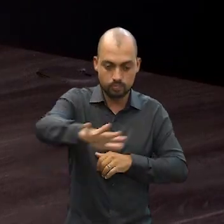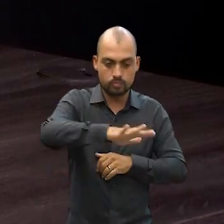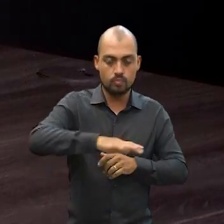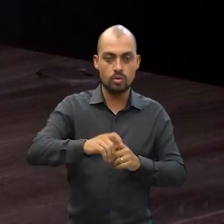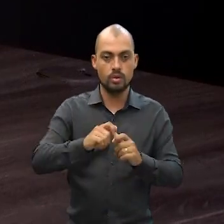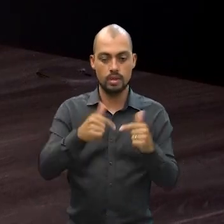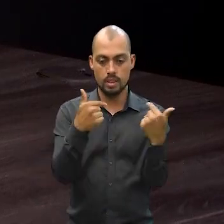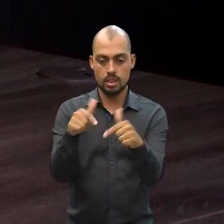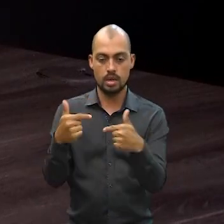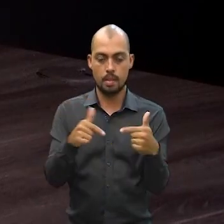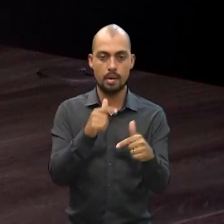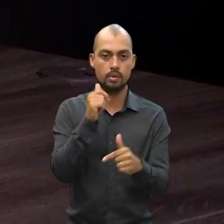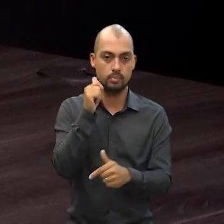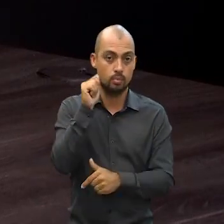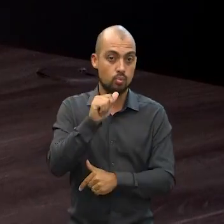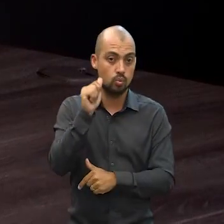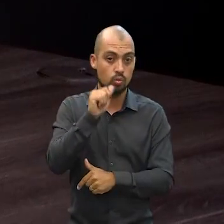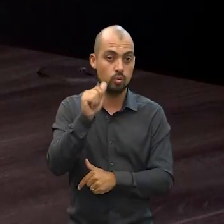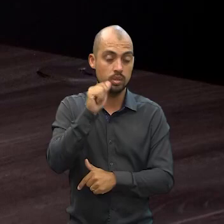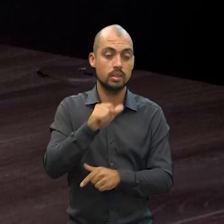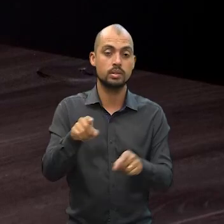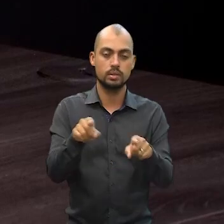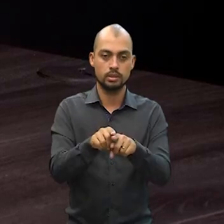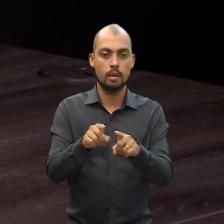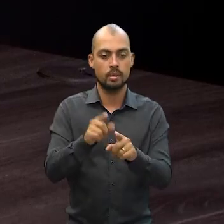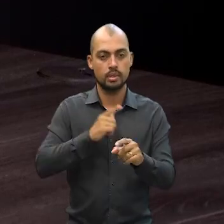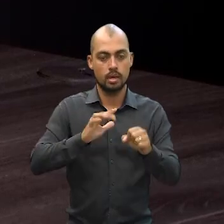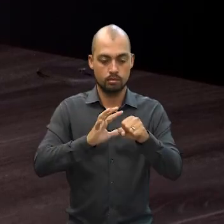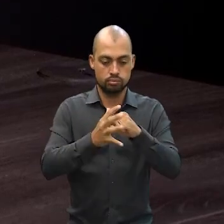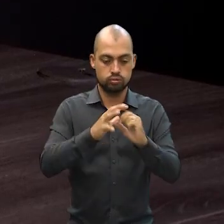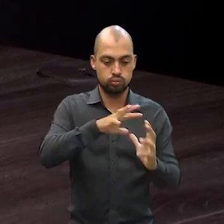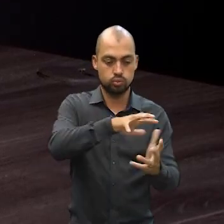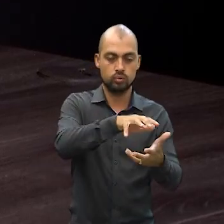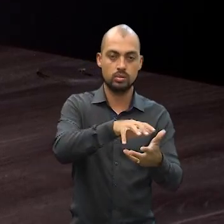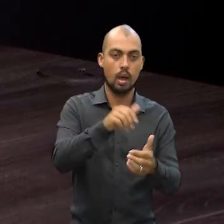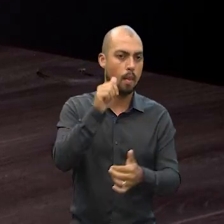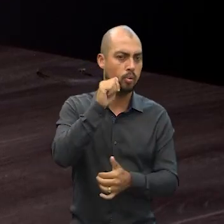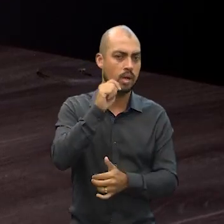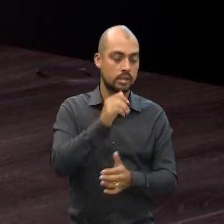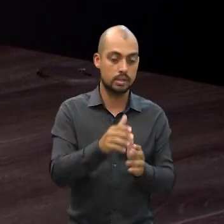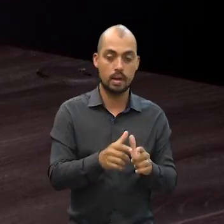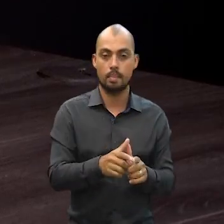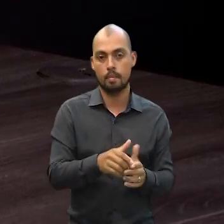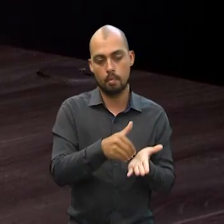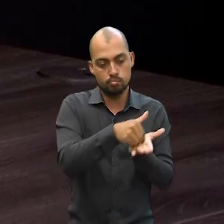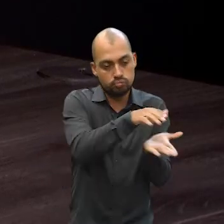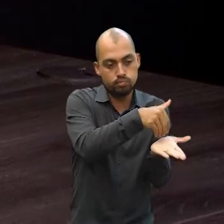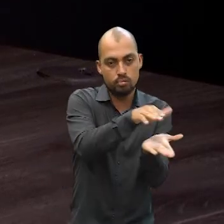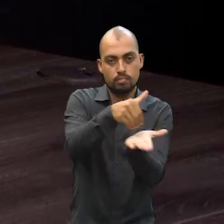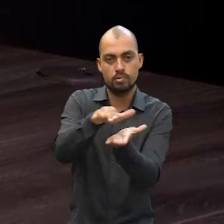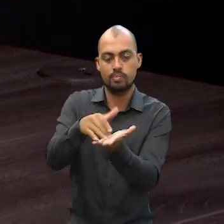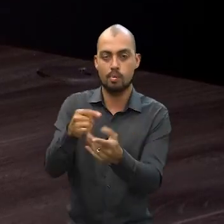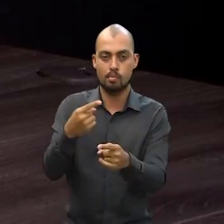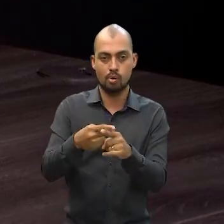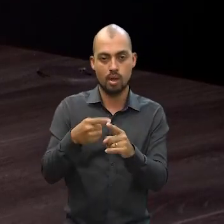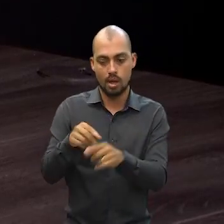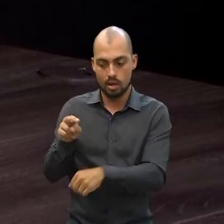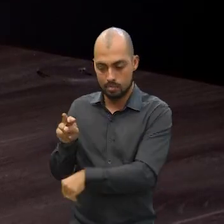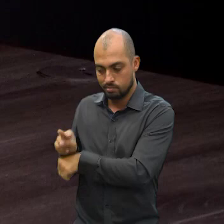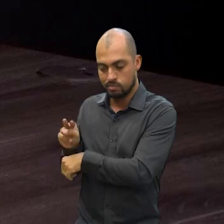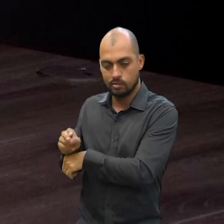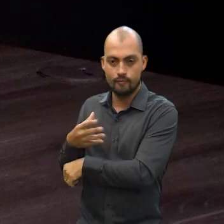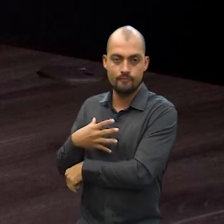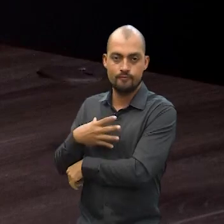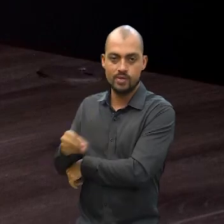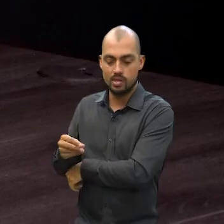as mulheres, inclusive que existe aí na pandemia, muitas delas desempregadas porque não tinham onde deixar os filhos, tiveram que sair do